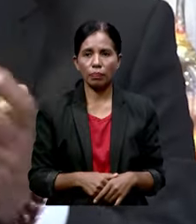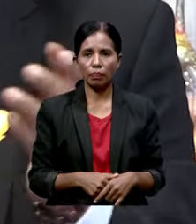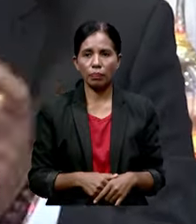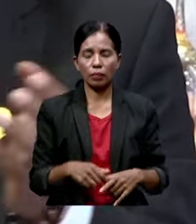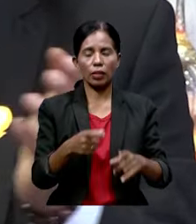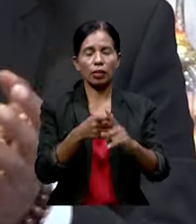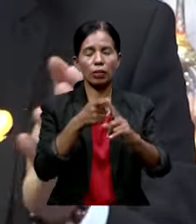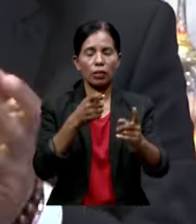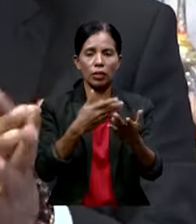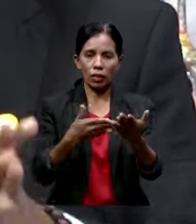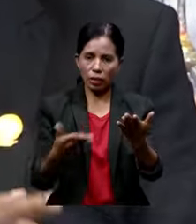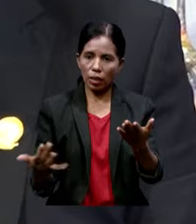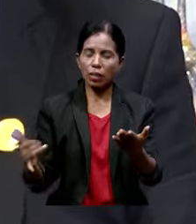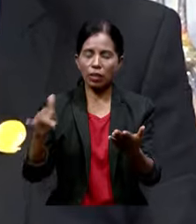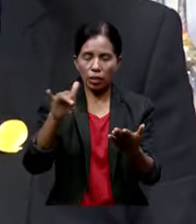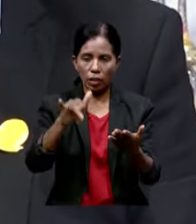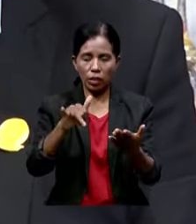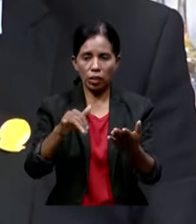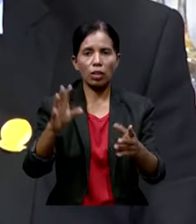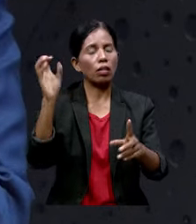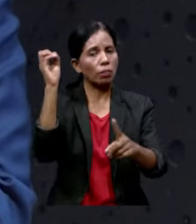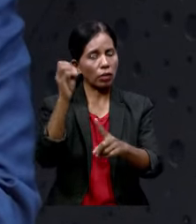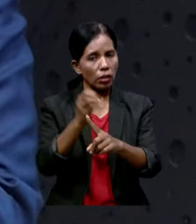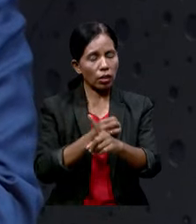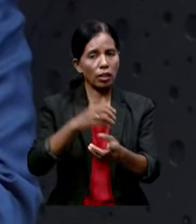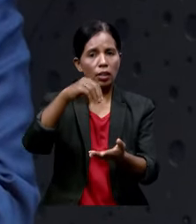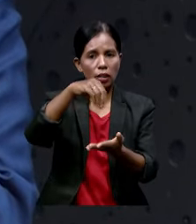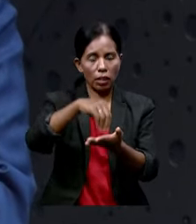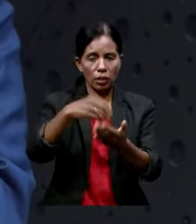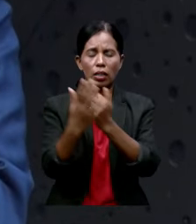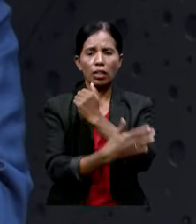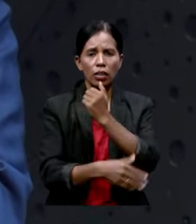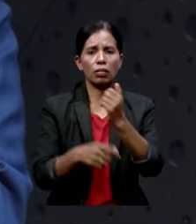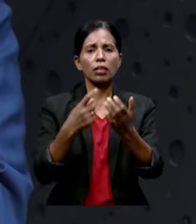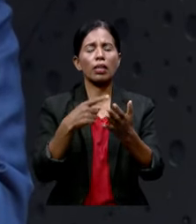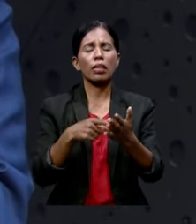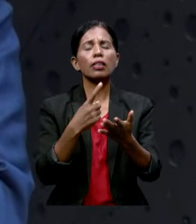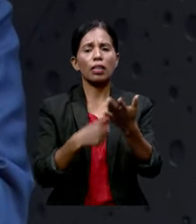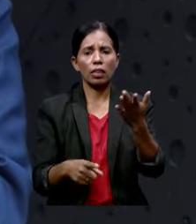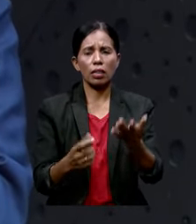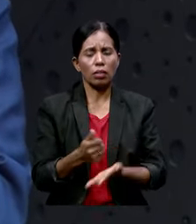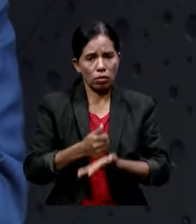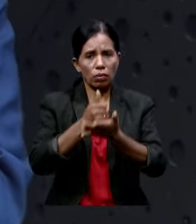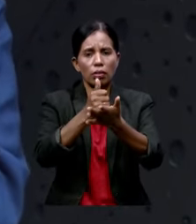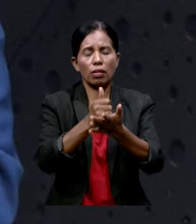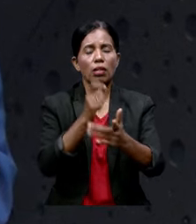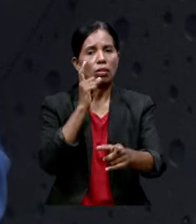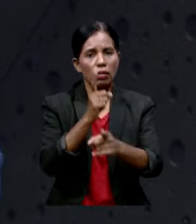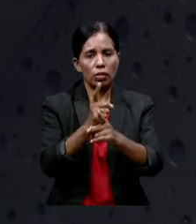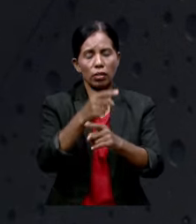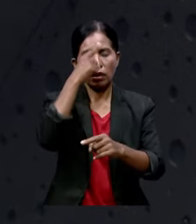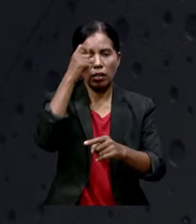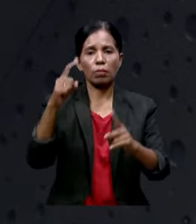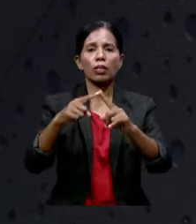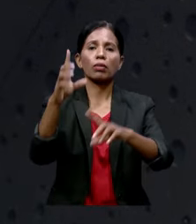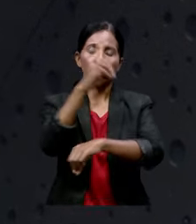Hose produto sira. Oportunidade investimento rai da ne seida. E da ne ajuda te tebes. Tamba o hin loro